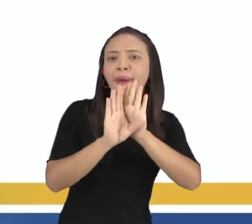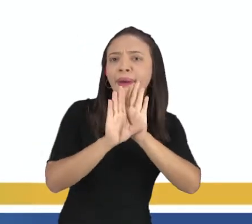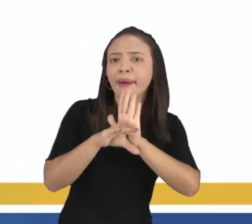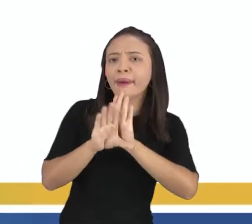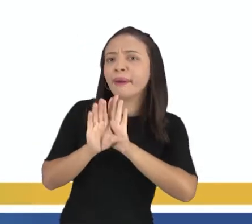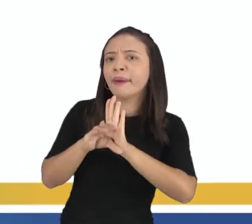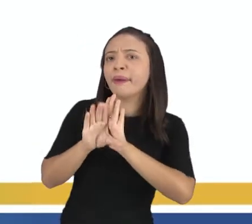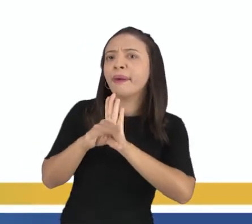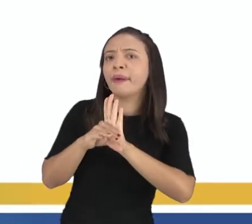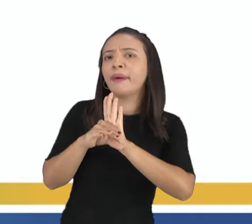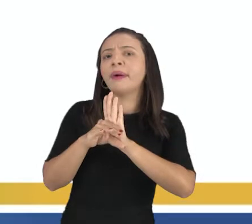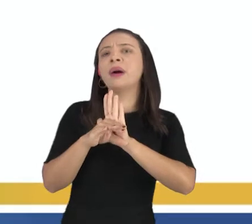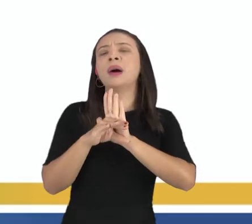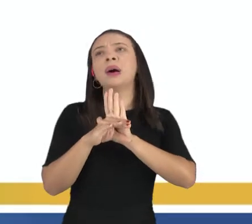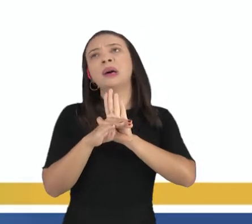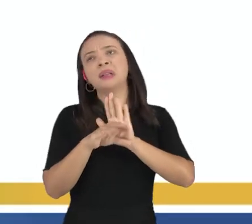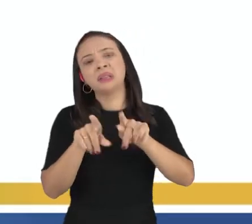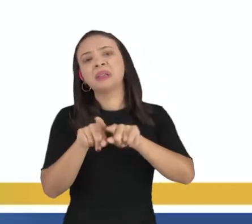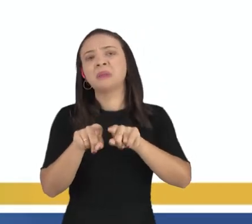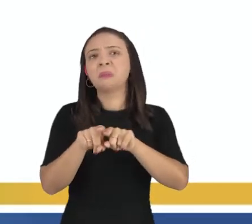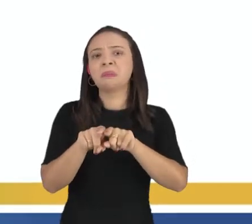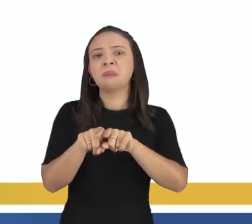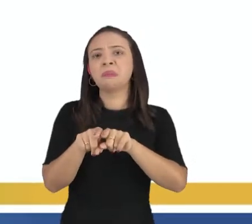pode trazer